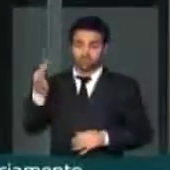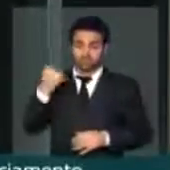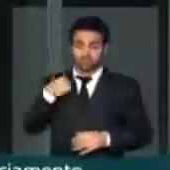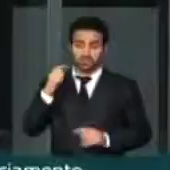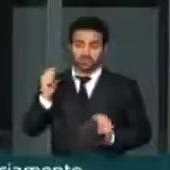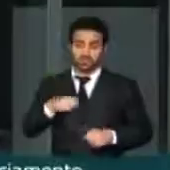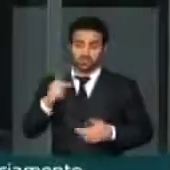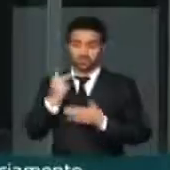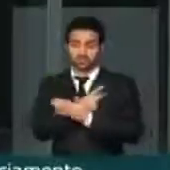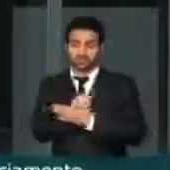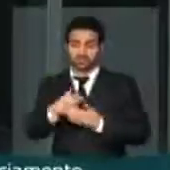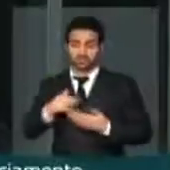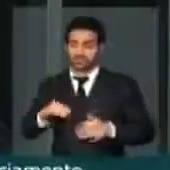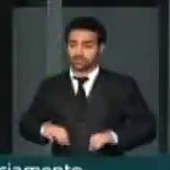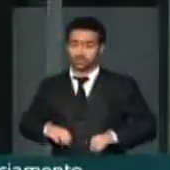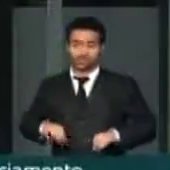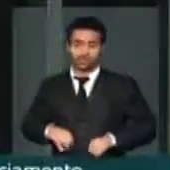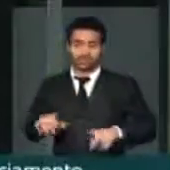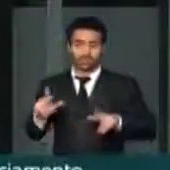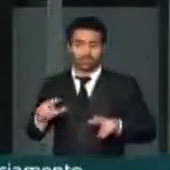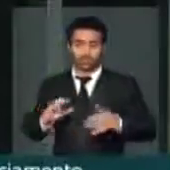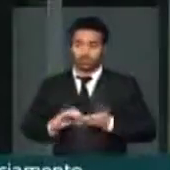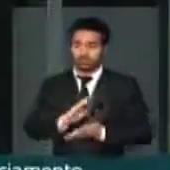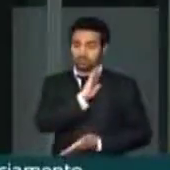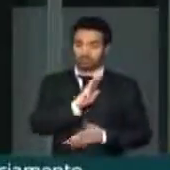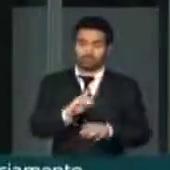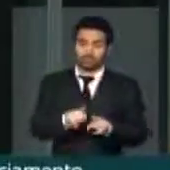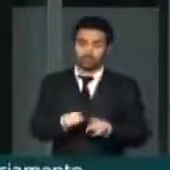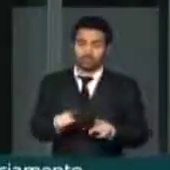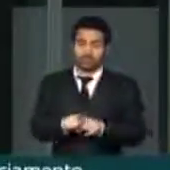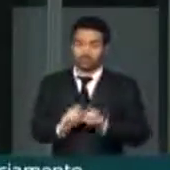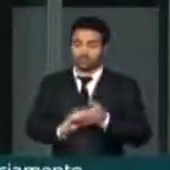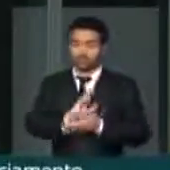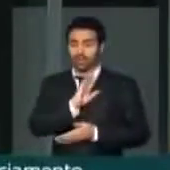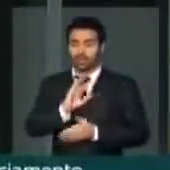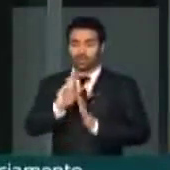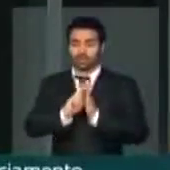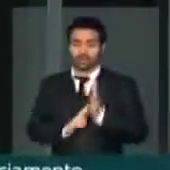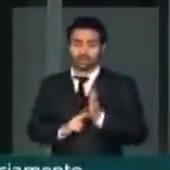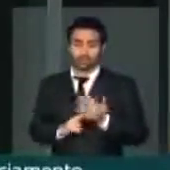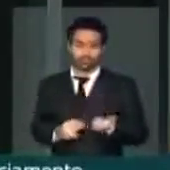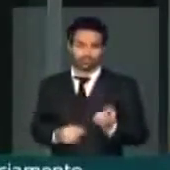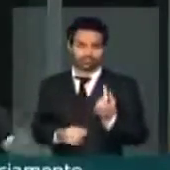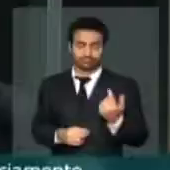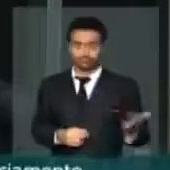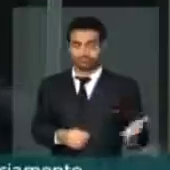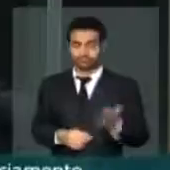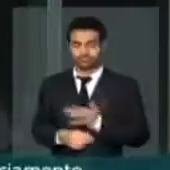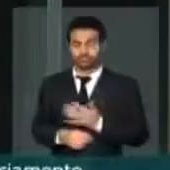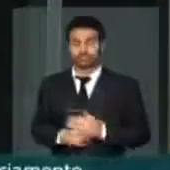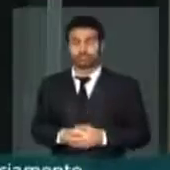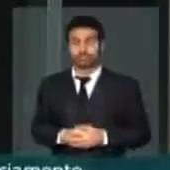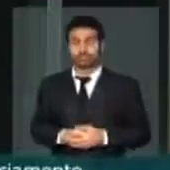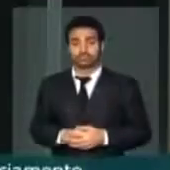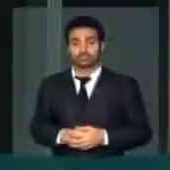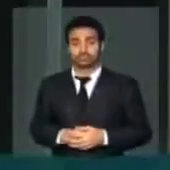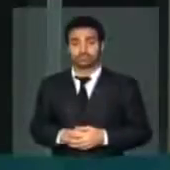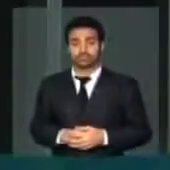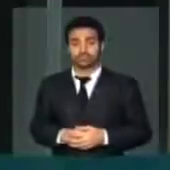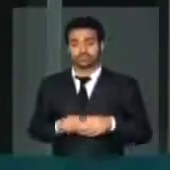a sofrer a mesma coisa. Mas mais do que isso, em toda votação de